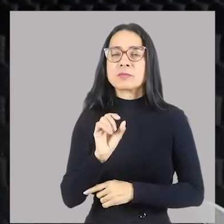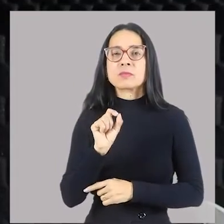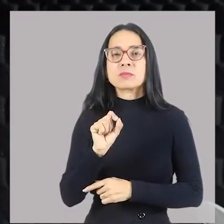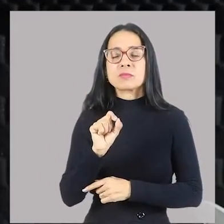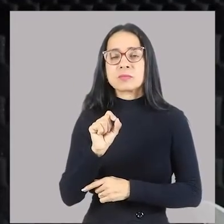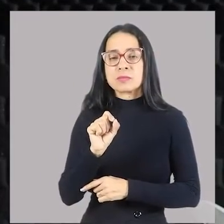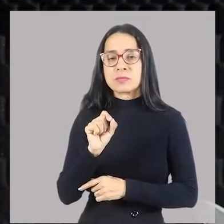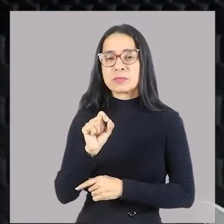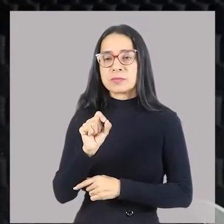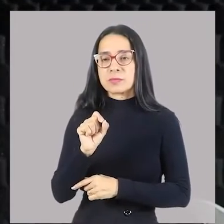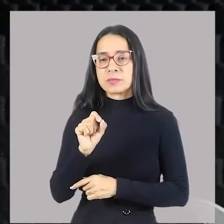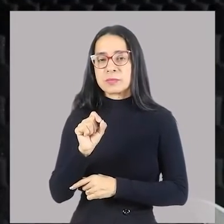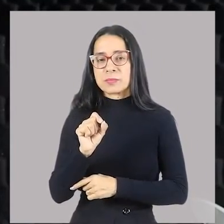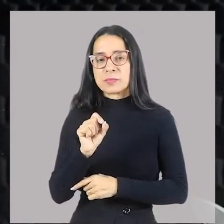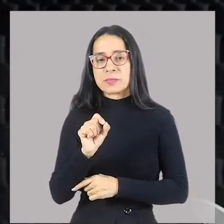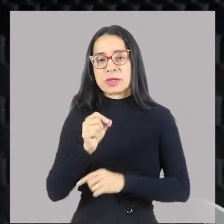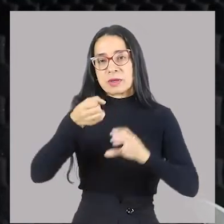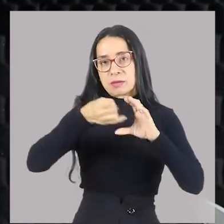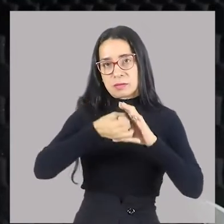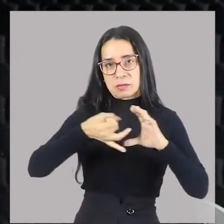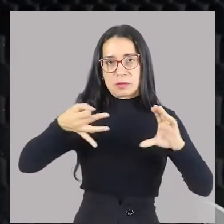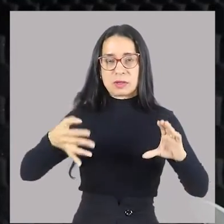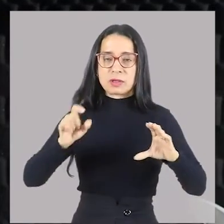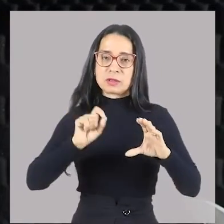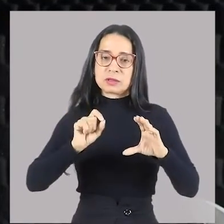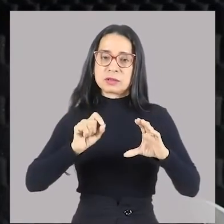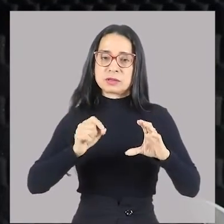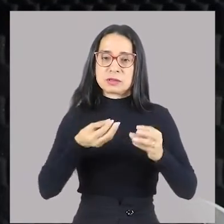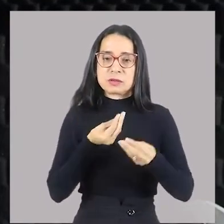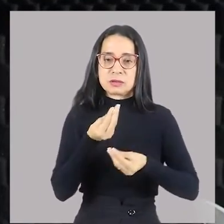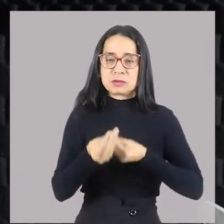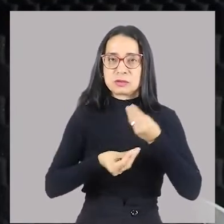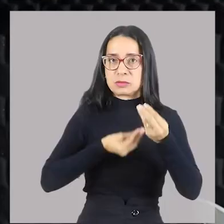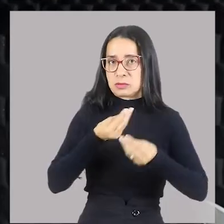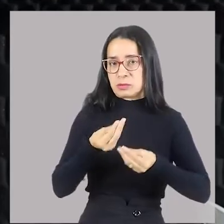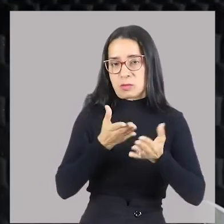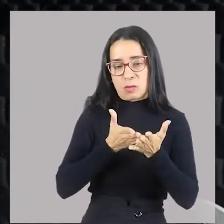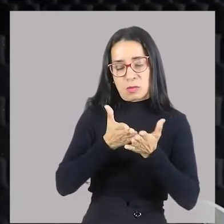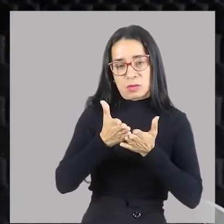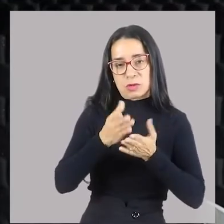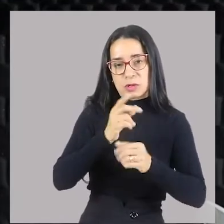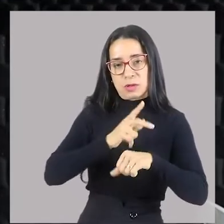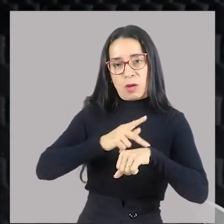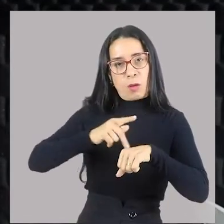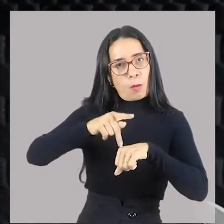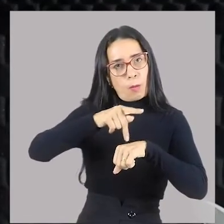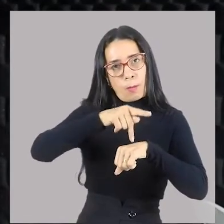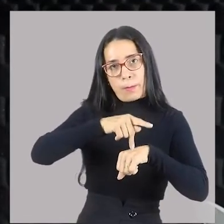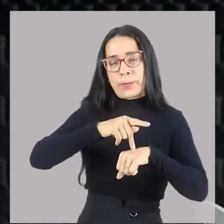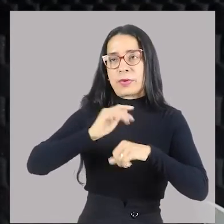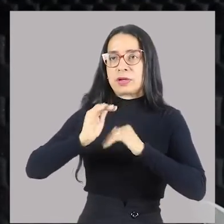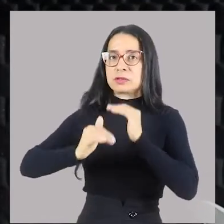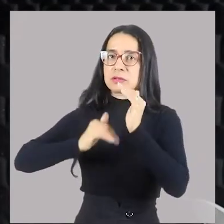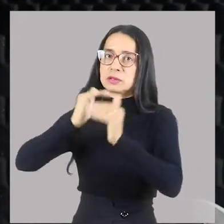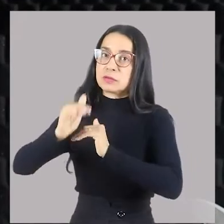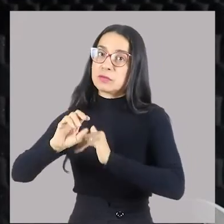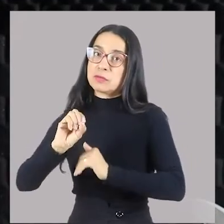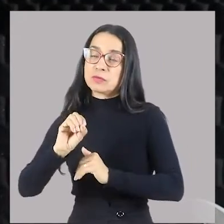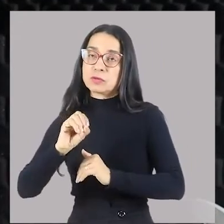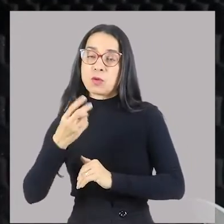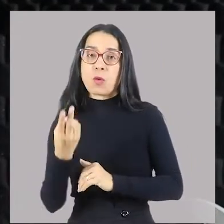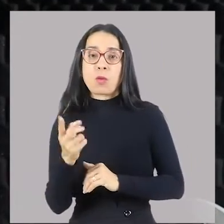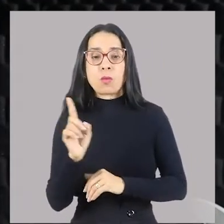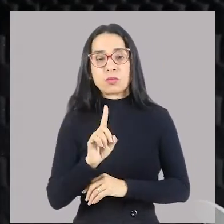índice que acaba caracterizando de forma bem direta se aquele país é desenvolvido ou não é desenvolvido. Exemplo,